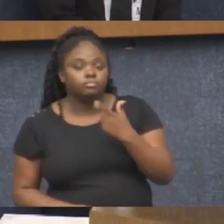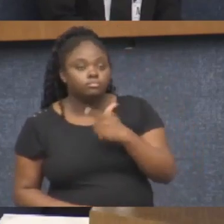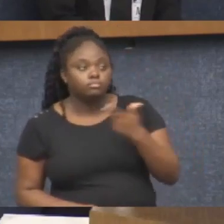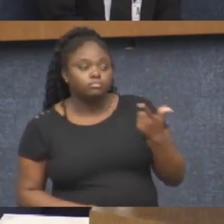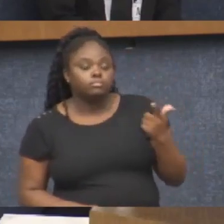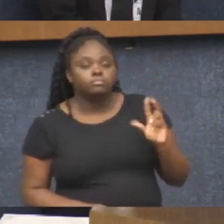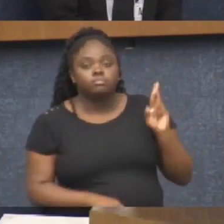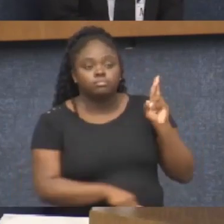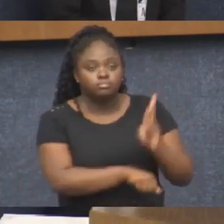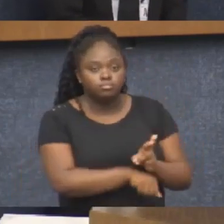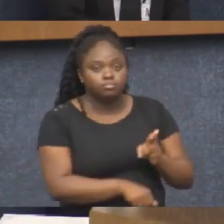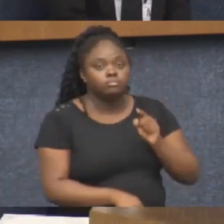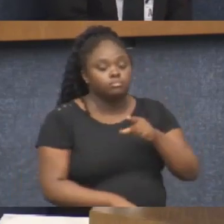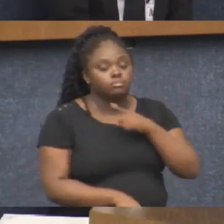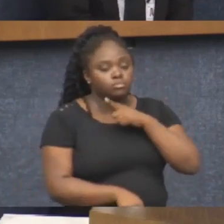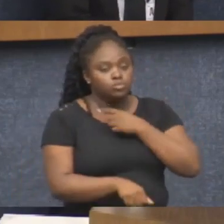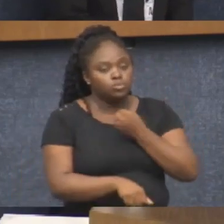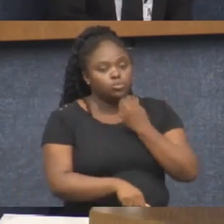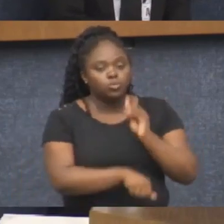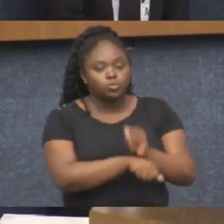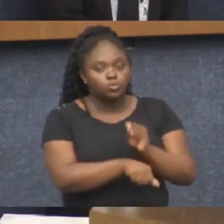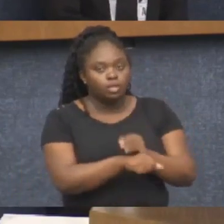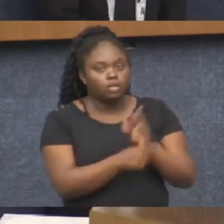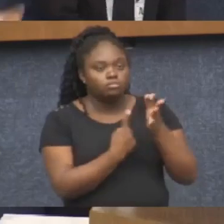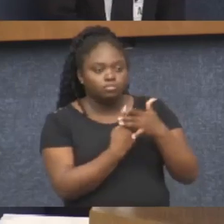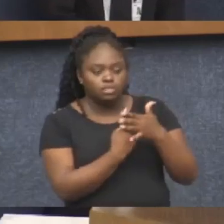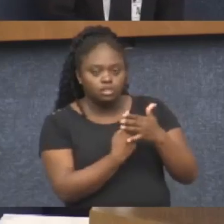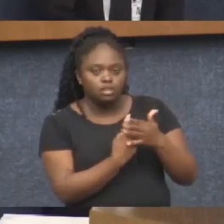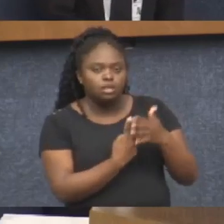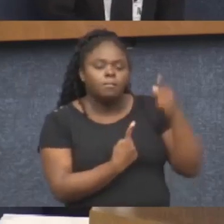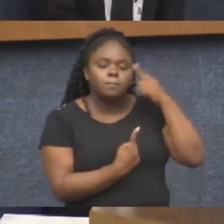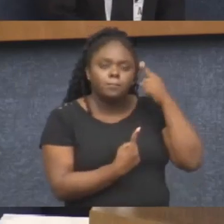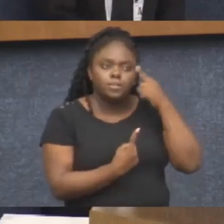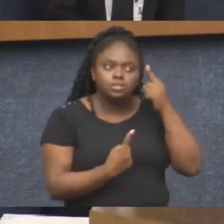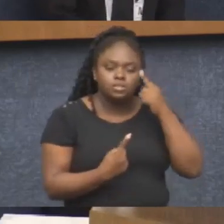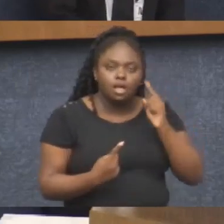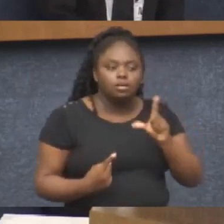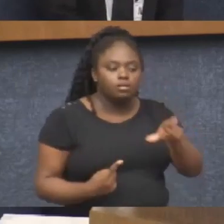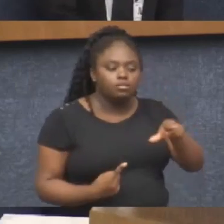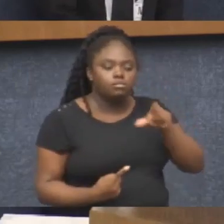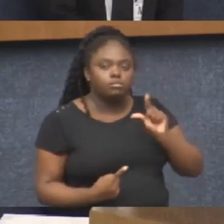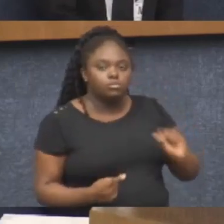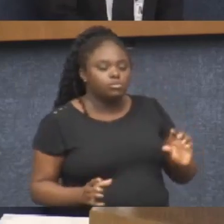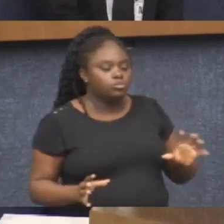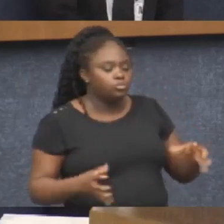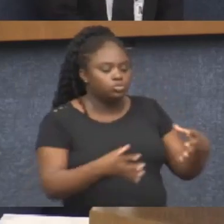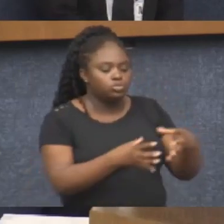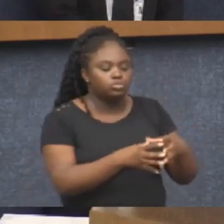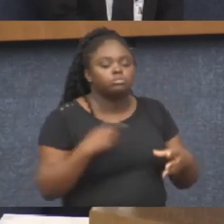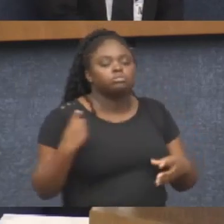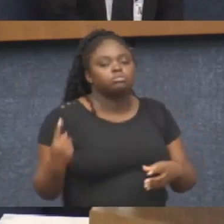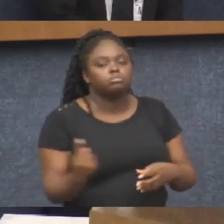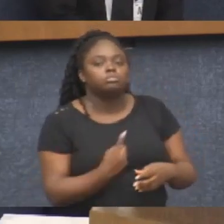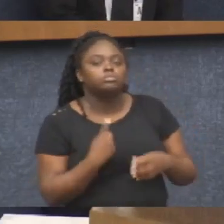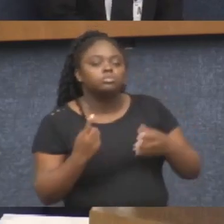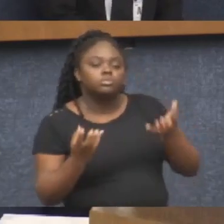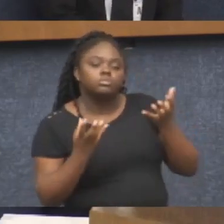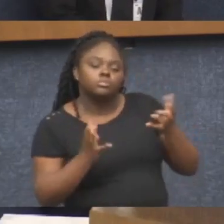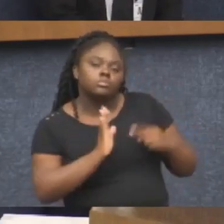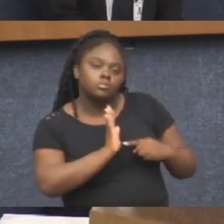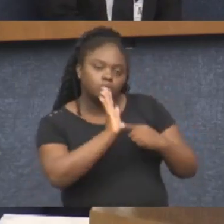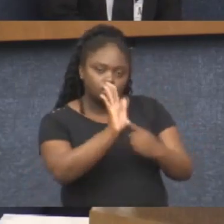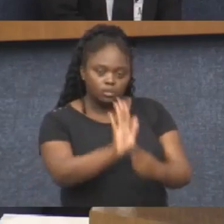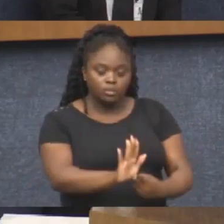residência, provavelmente também tenha um bom cuidado com os seus pacientes, vamos pensar em rede, pessoal, na escolha do que a gente quer fomentar.